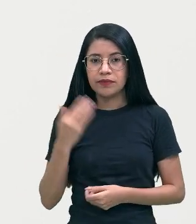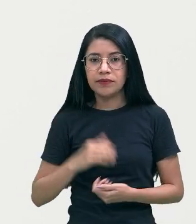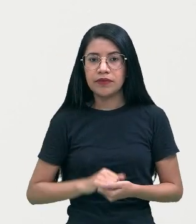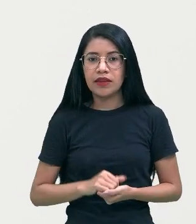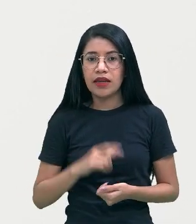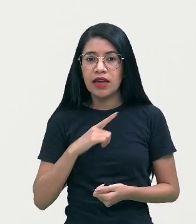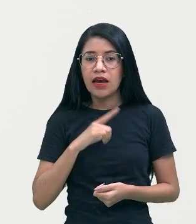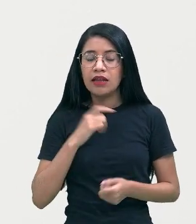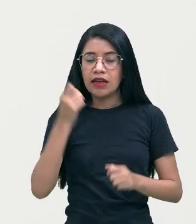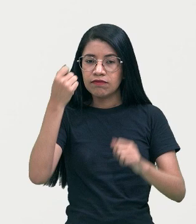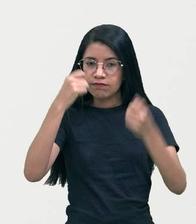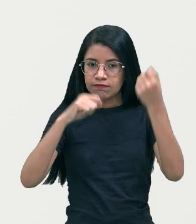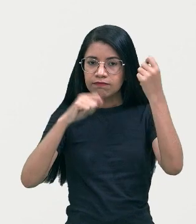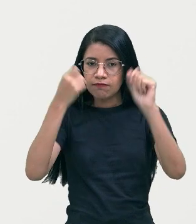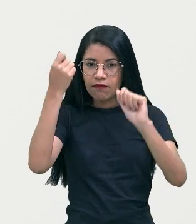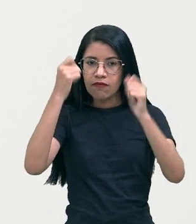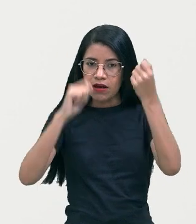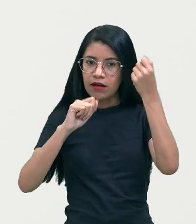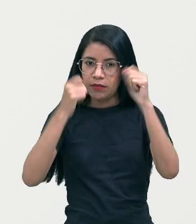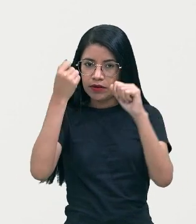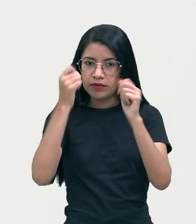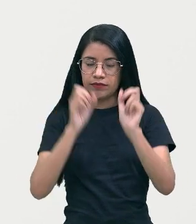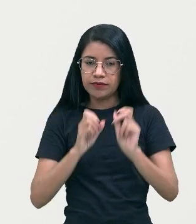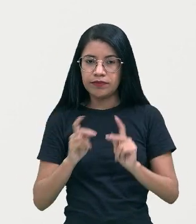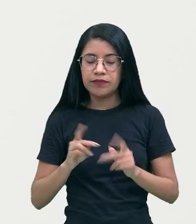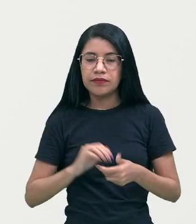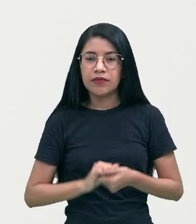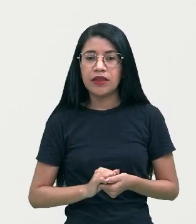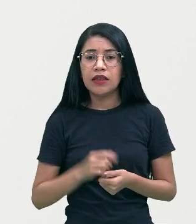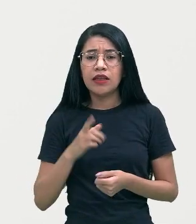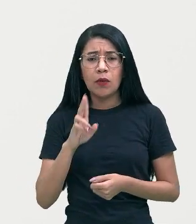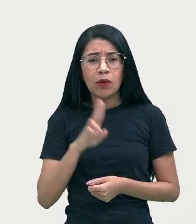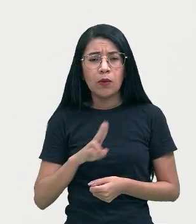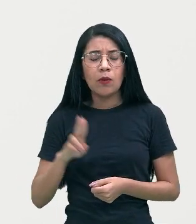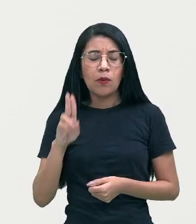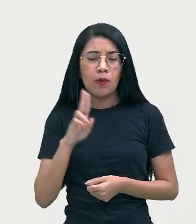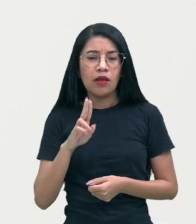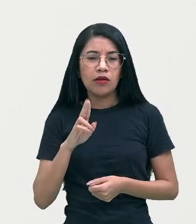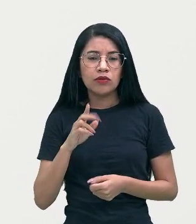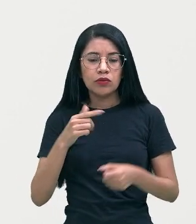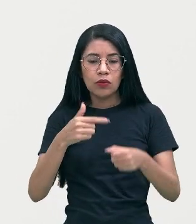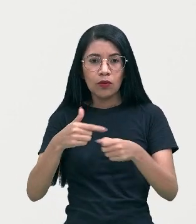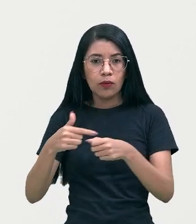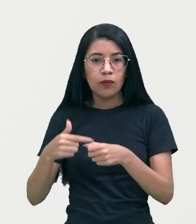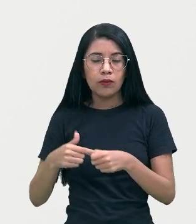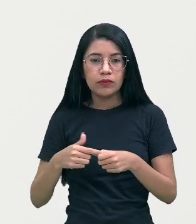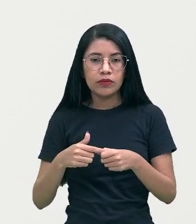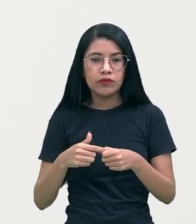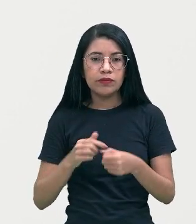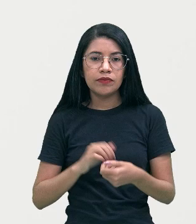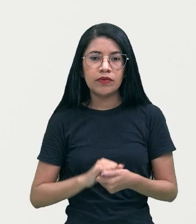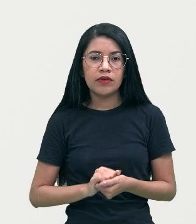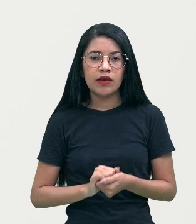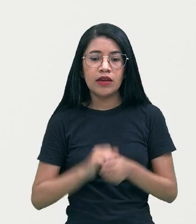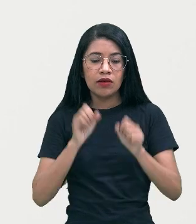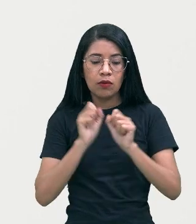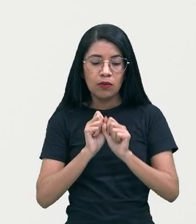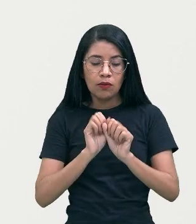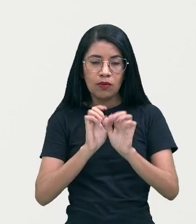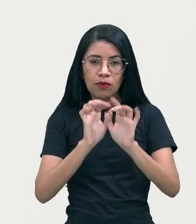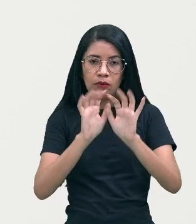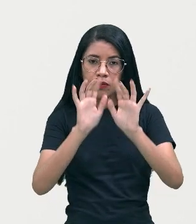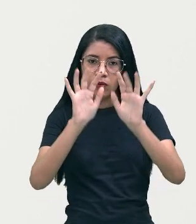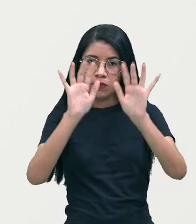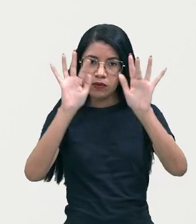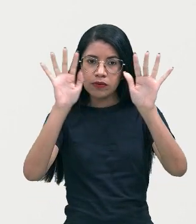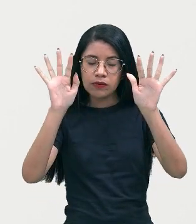tenho indústrias. As indústrias, normalmente, elas usam combustíveis fósseis. E o que elas estão fazendo? Estão liberando a